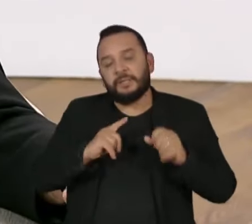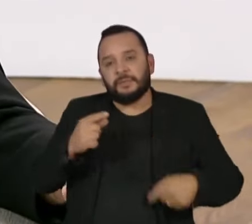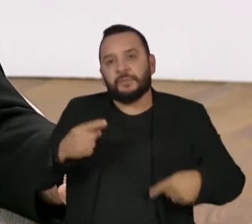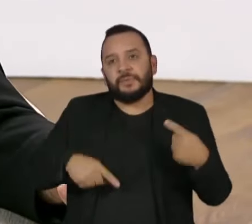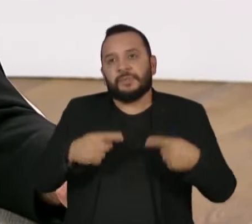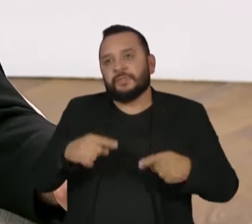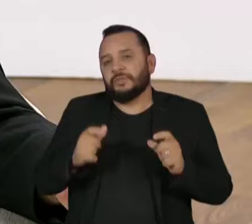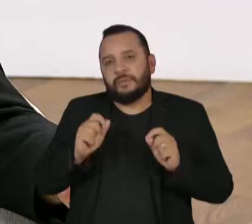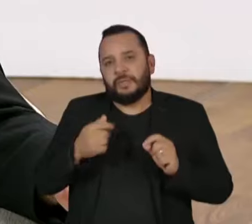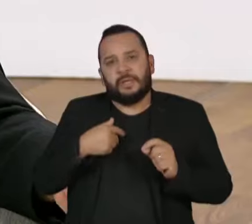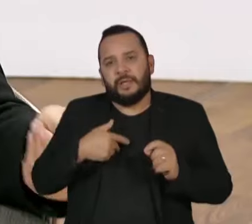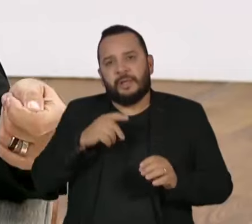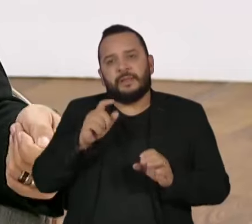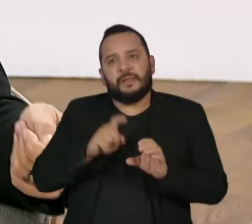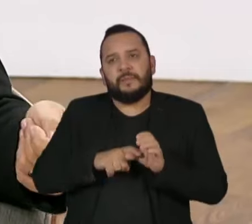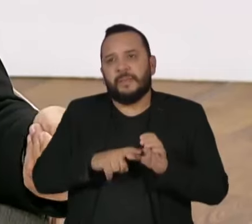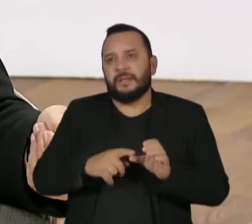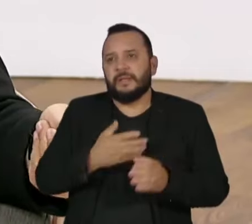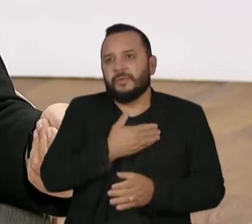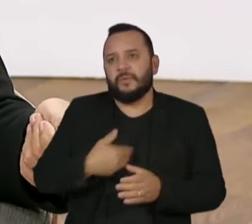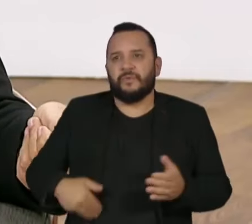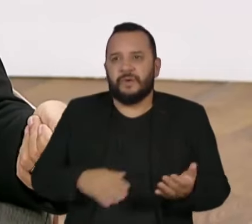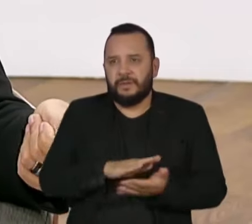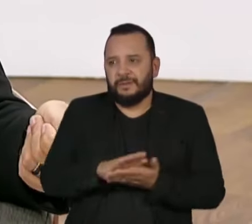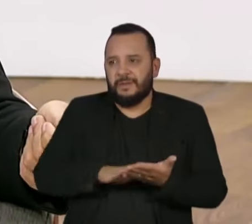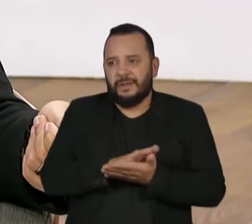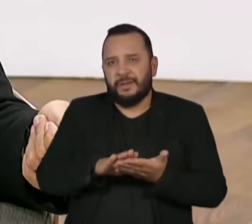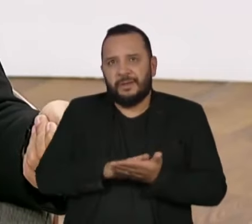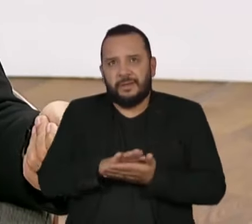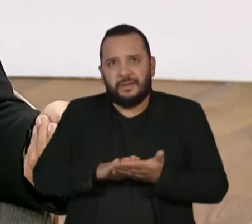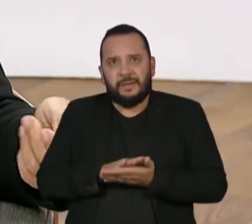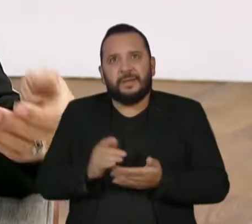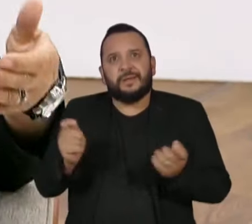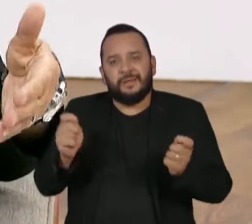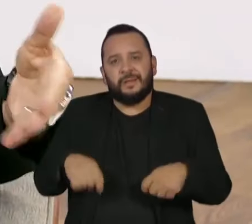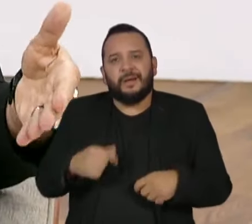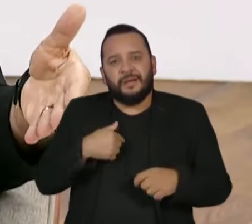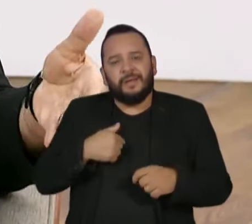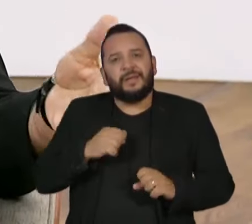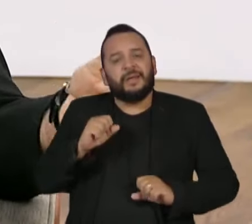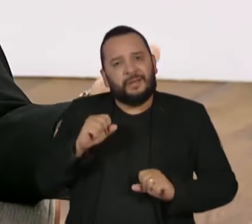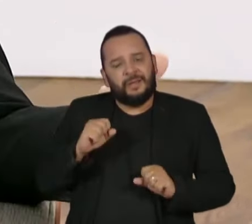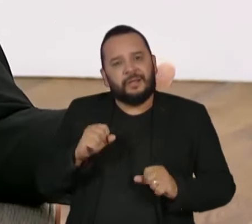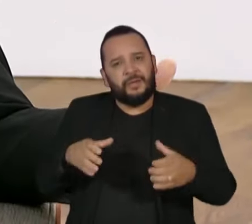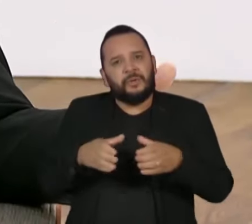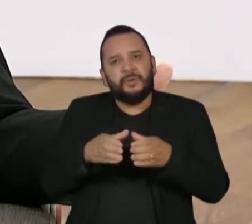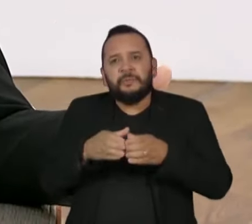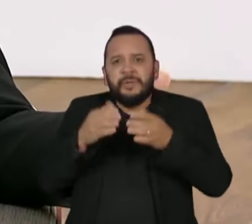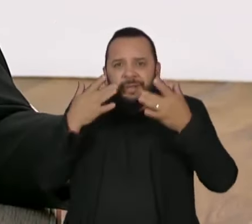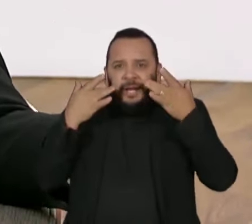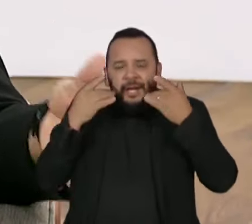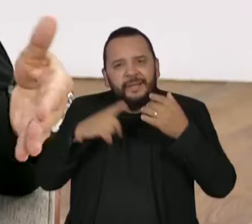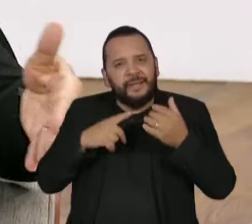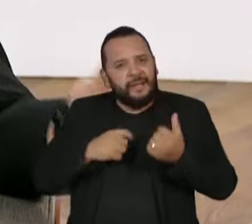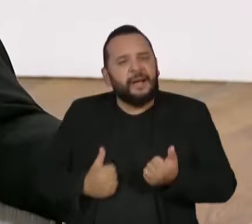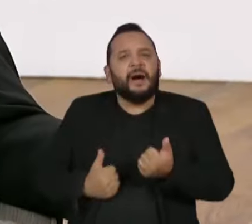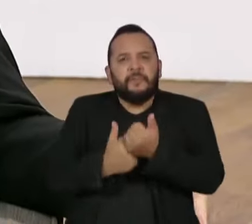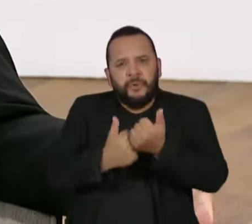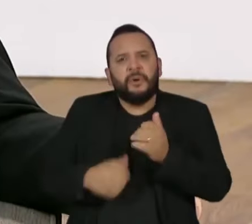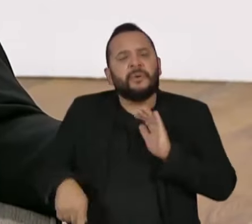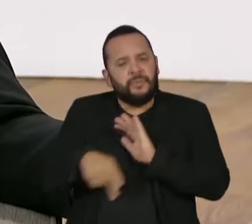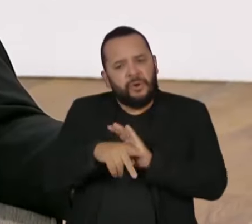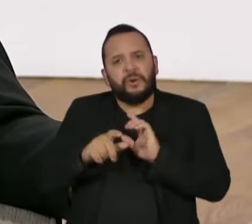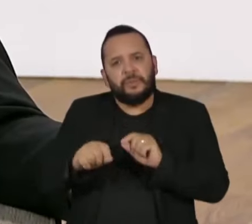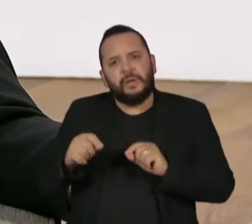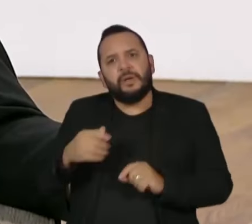independesse de governos e que fizesse com que as companhias pudessem ter, sim, um apoio estatal. É